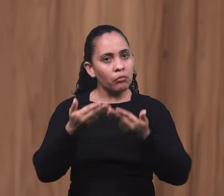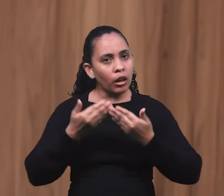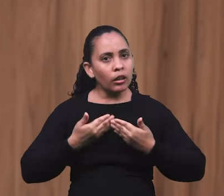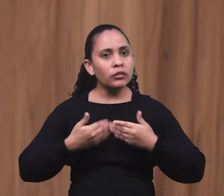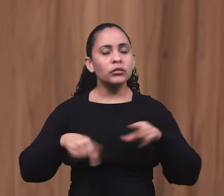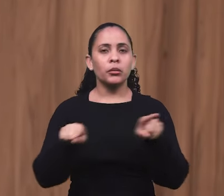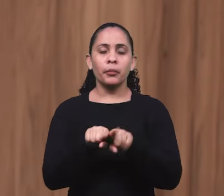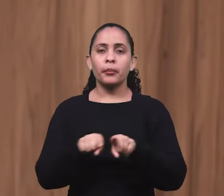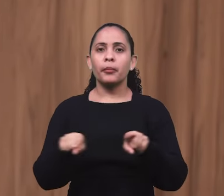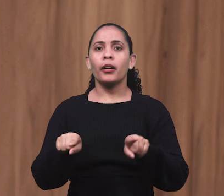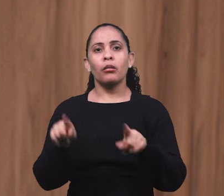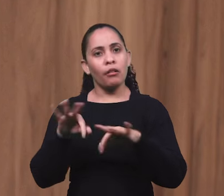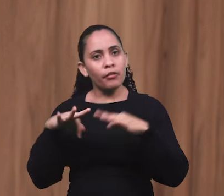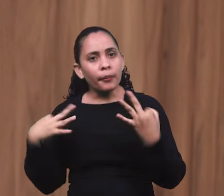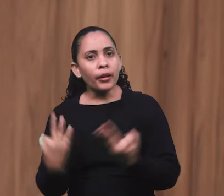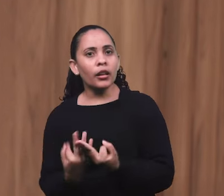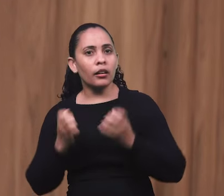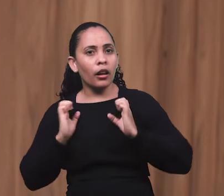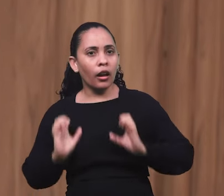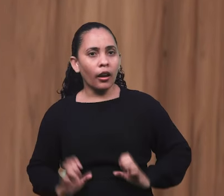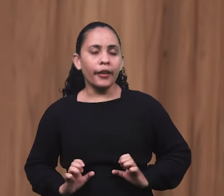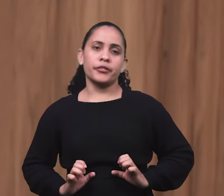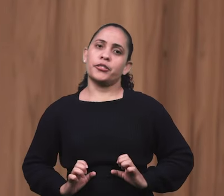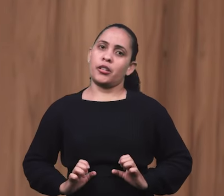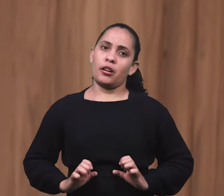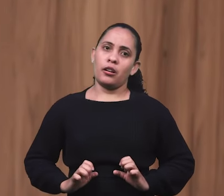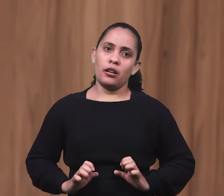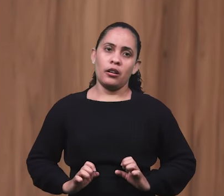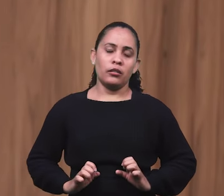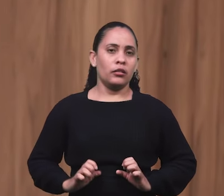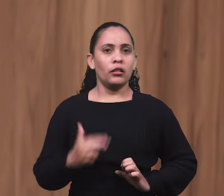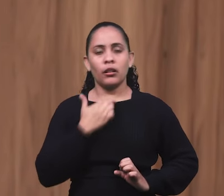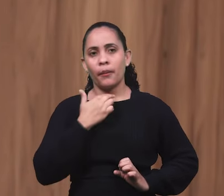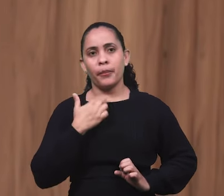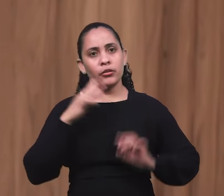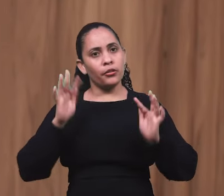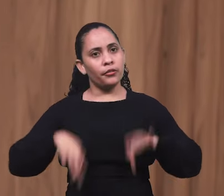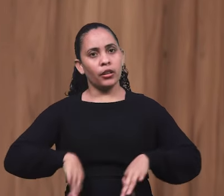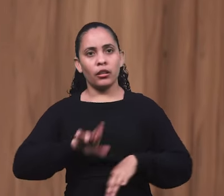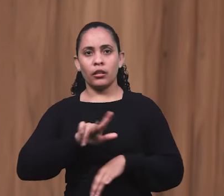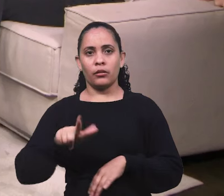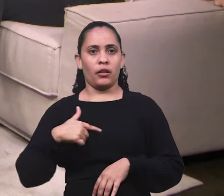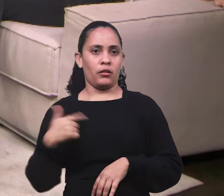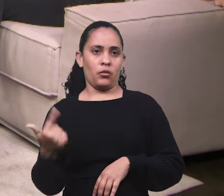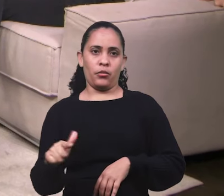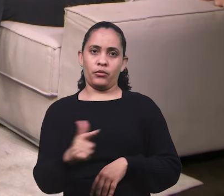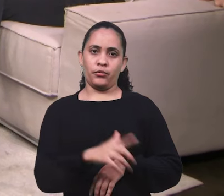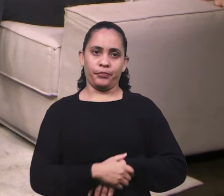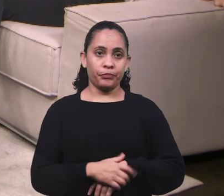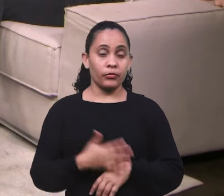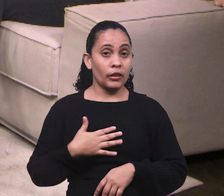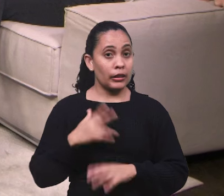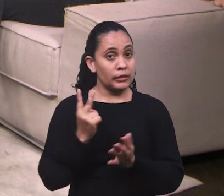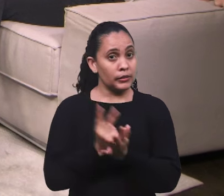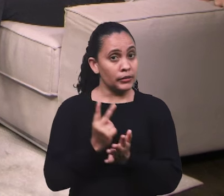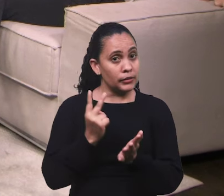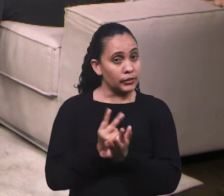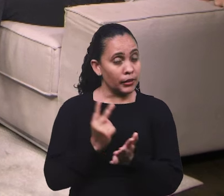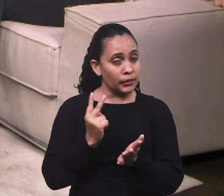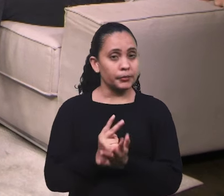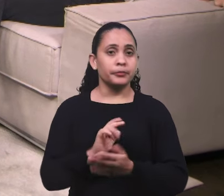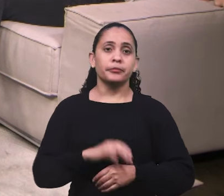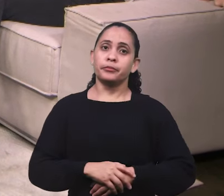A ética é o princípio que não pode ter fim. Né? E você sempre passa pelaquilo que a gente chama de a